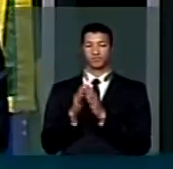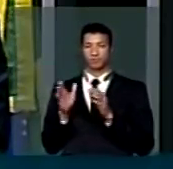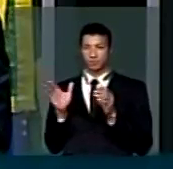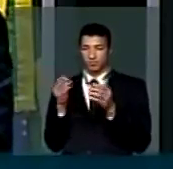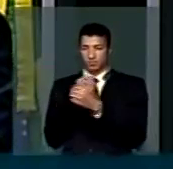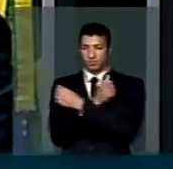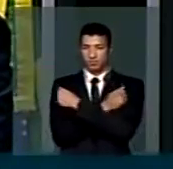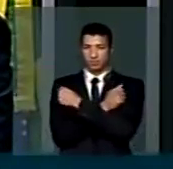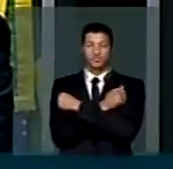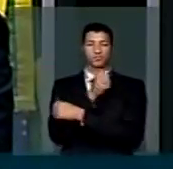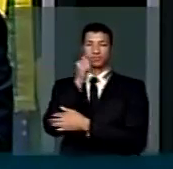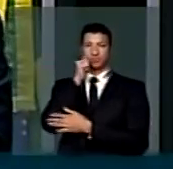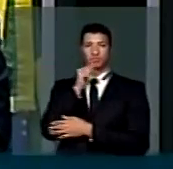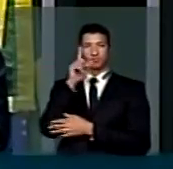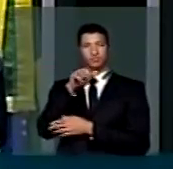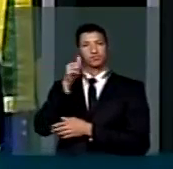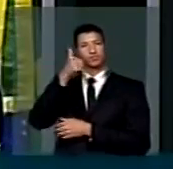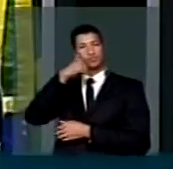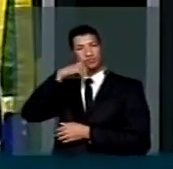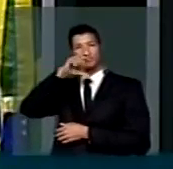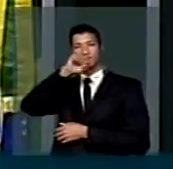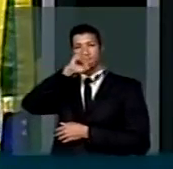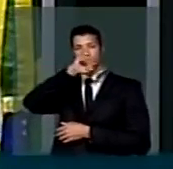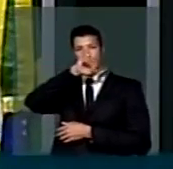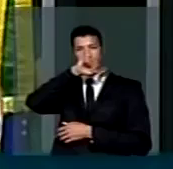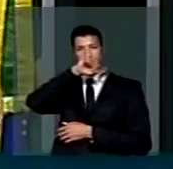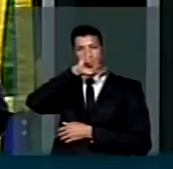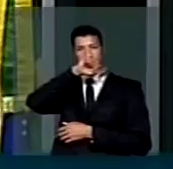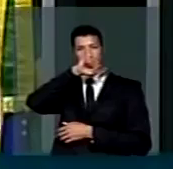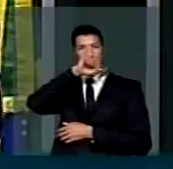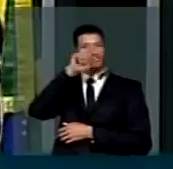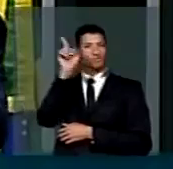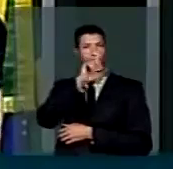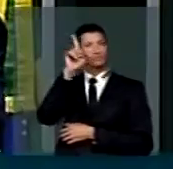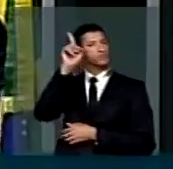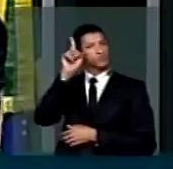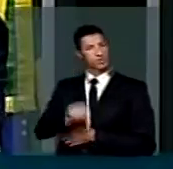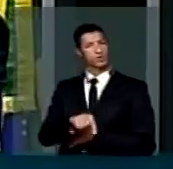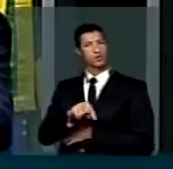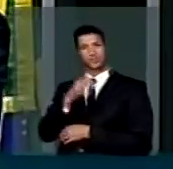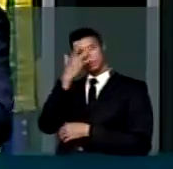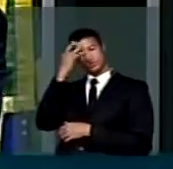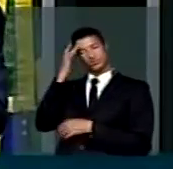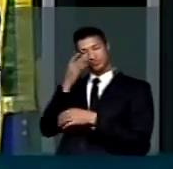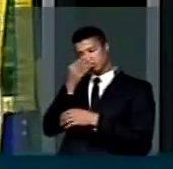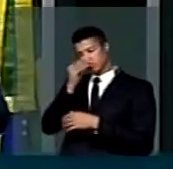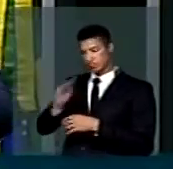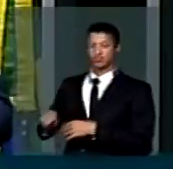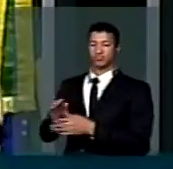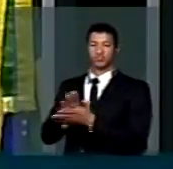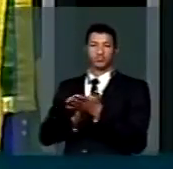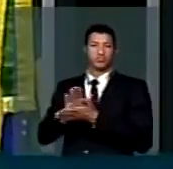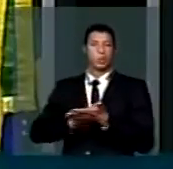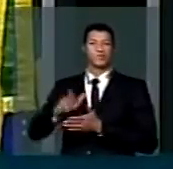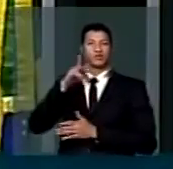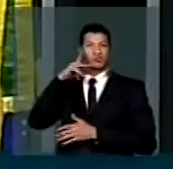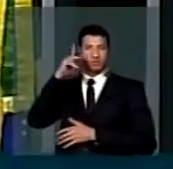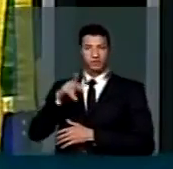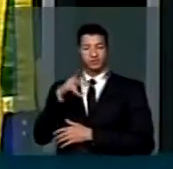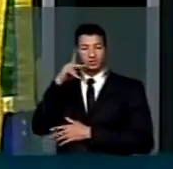acolha. É uma mãe, não é um